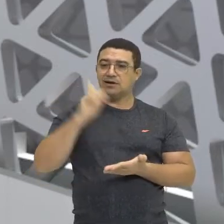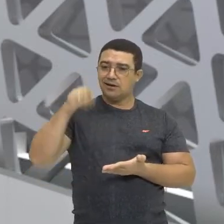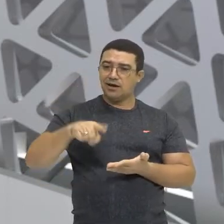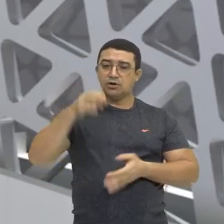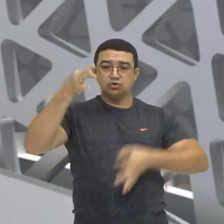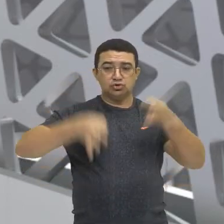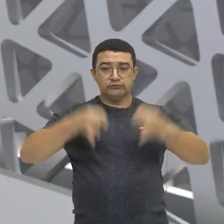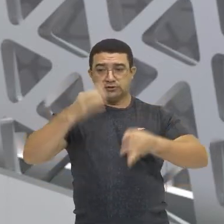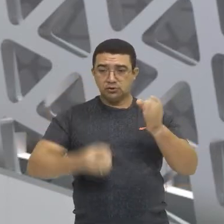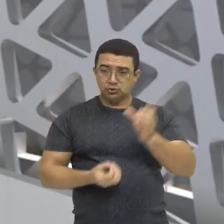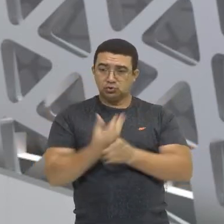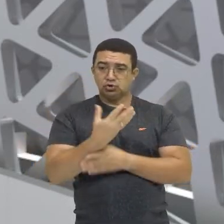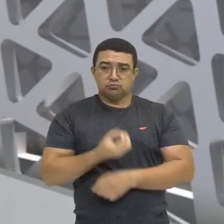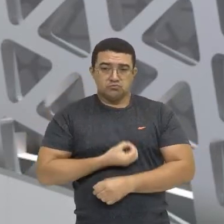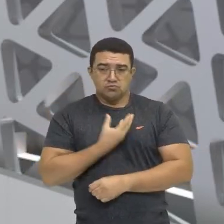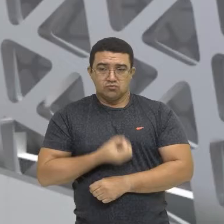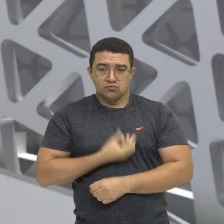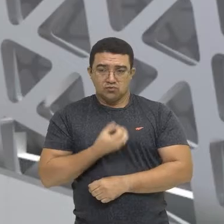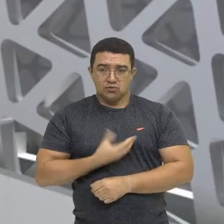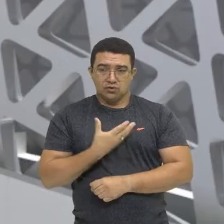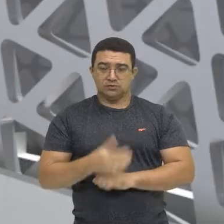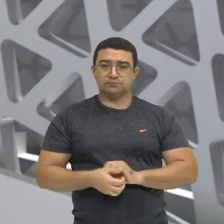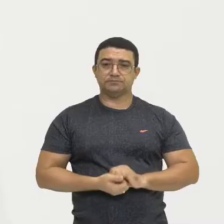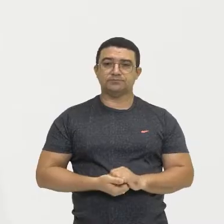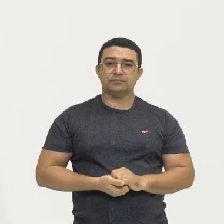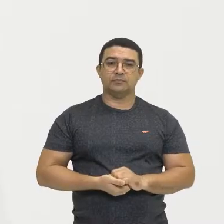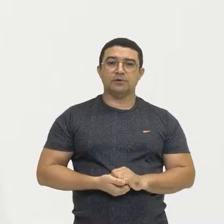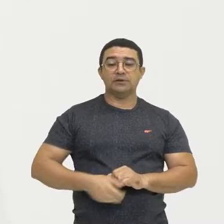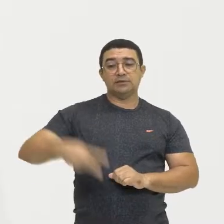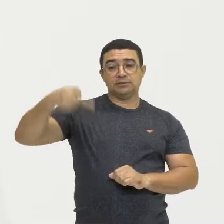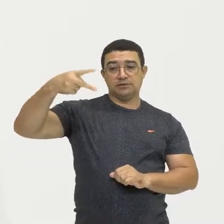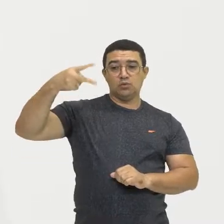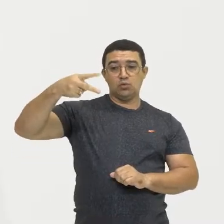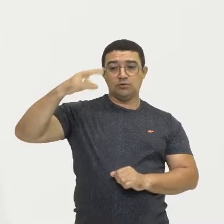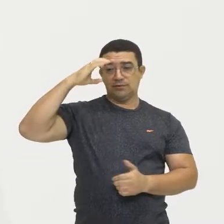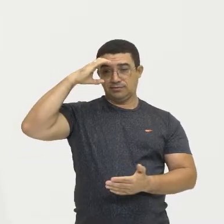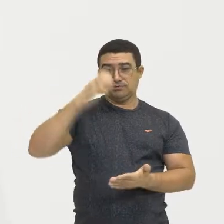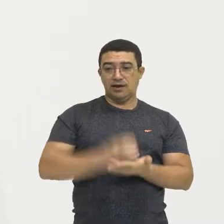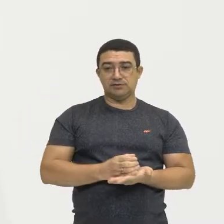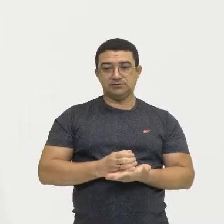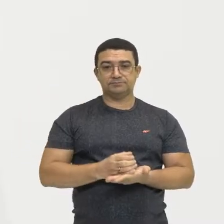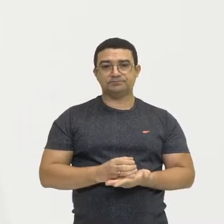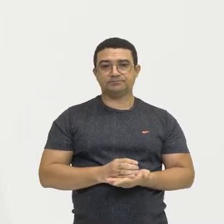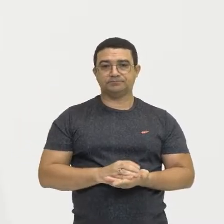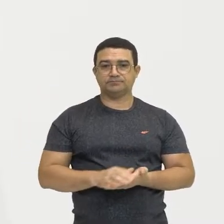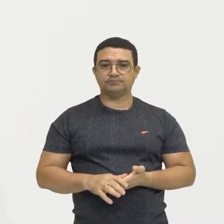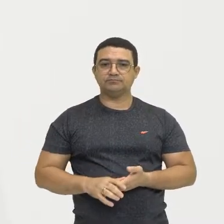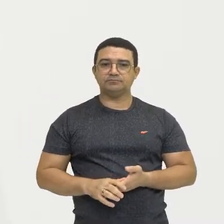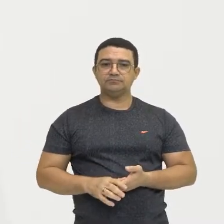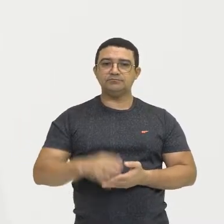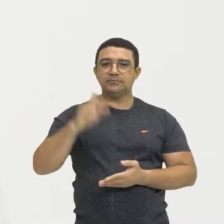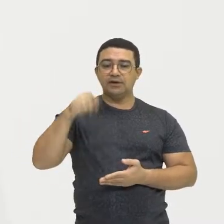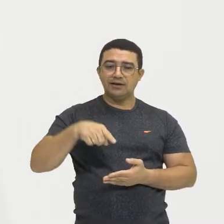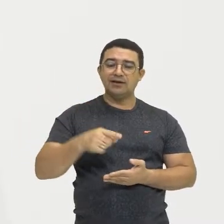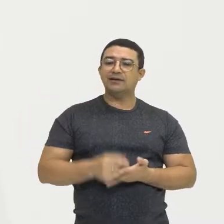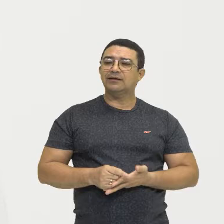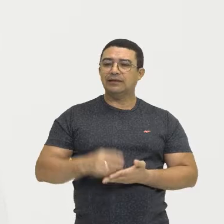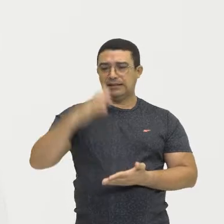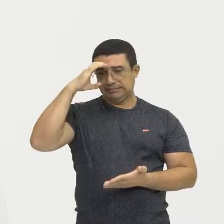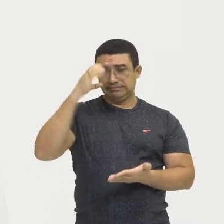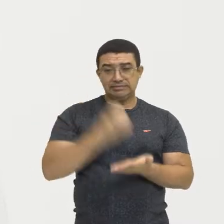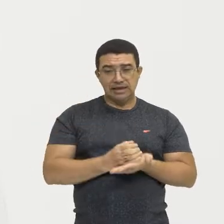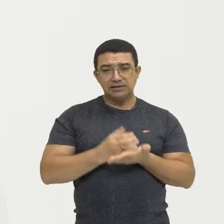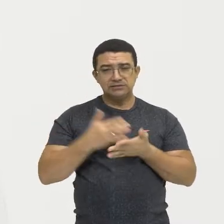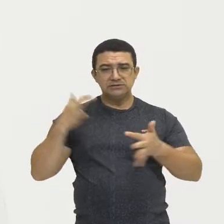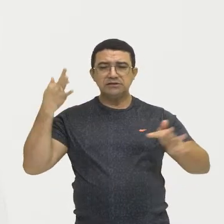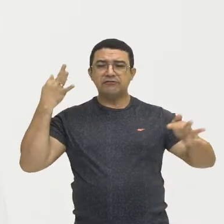justificar o surgimento do trovadorismo. A segunda tese, vamos lá? A segunda tese, então, é a chamada tese folclórica.